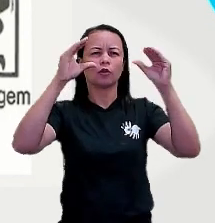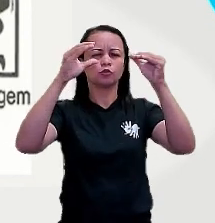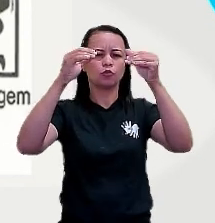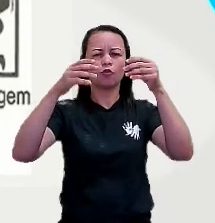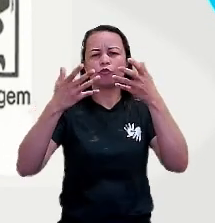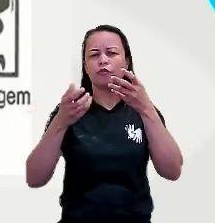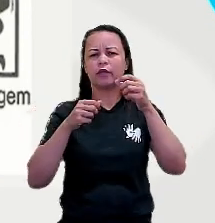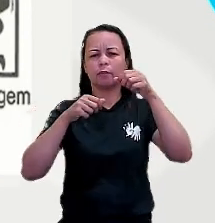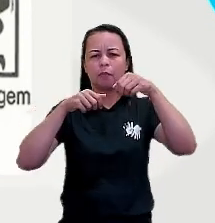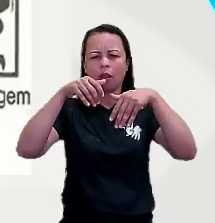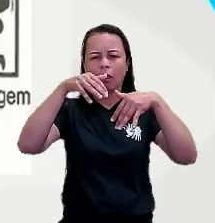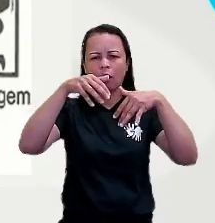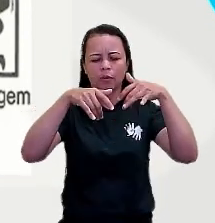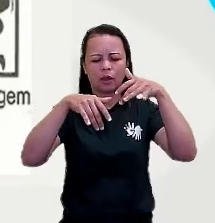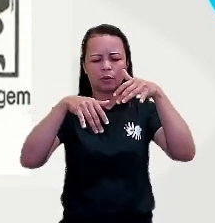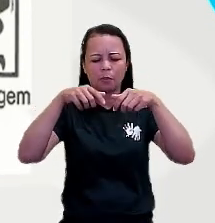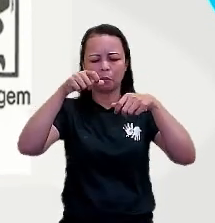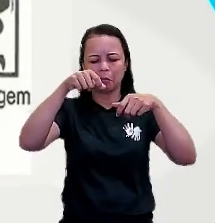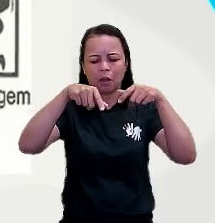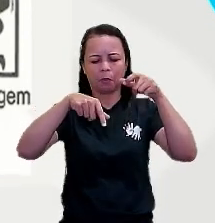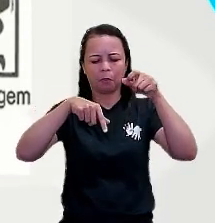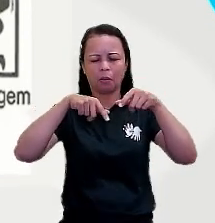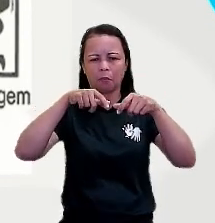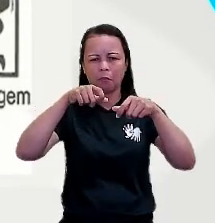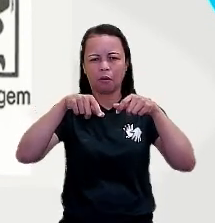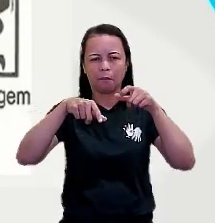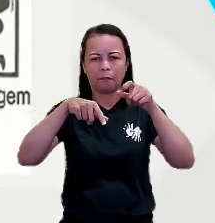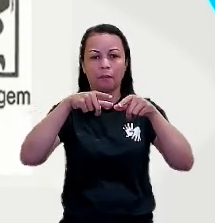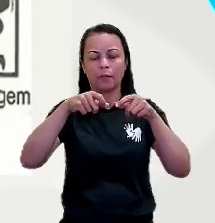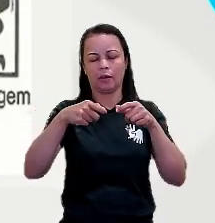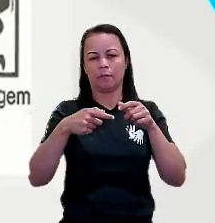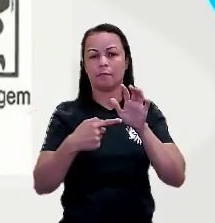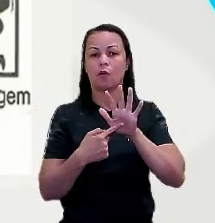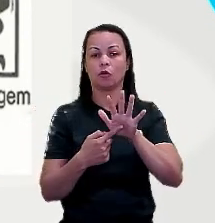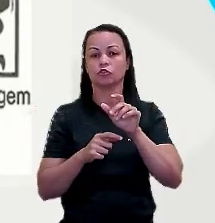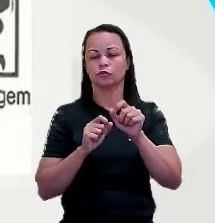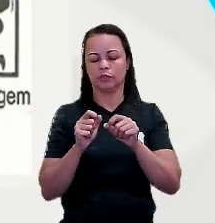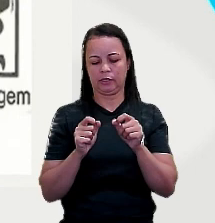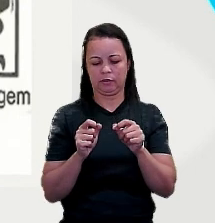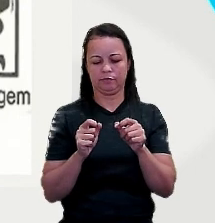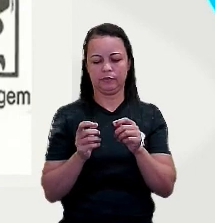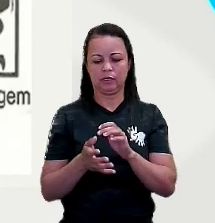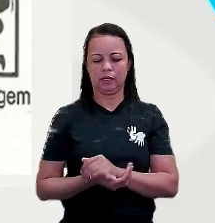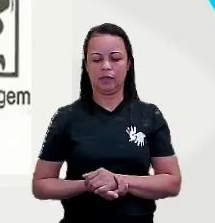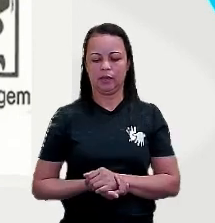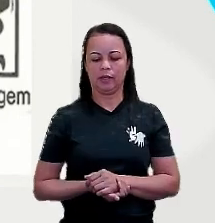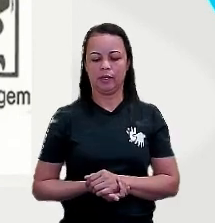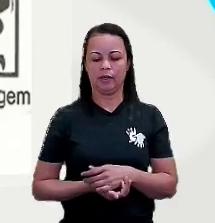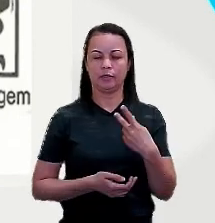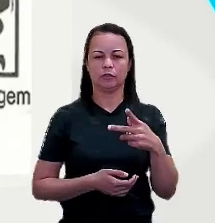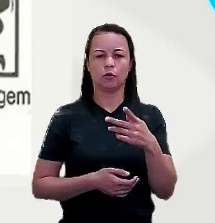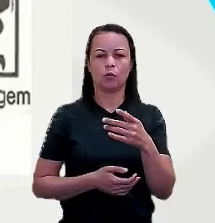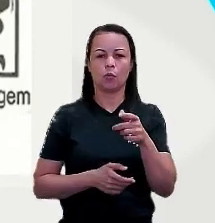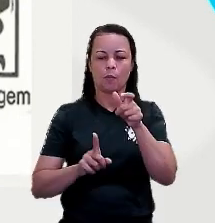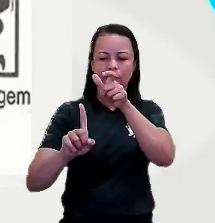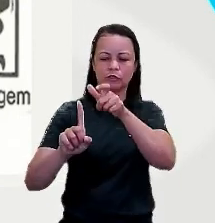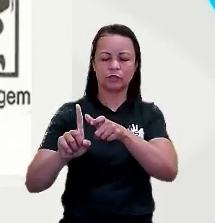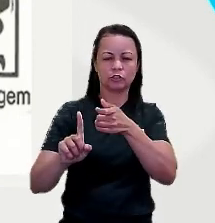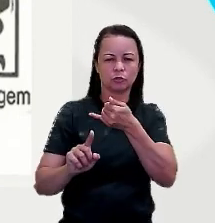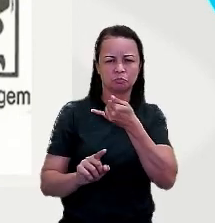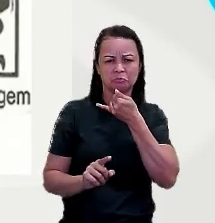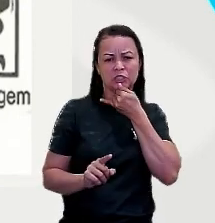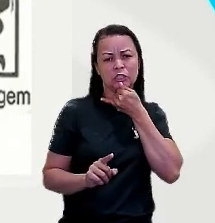que está com gotinhas caindo. Indica que o personagem ele está triste ou